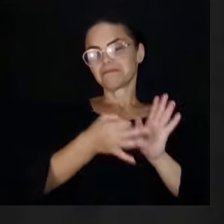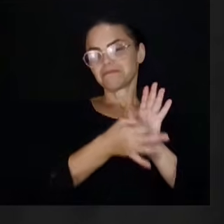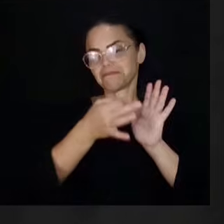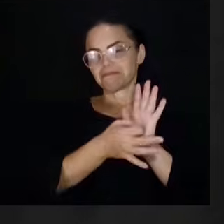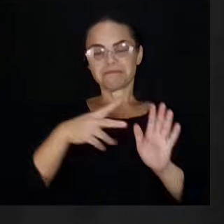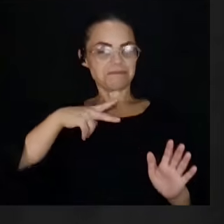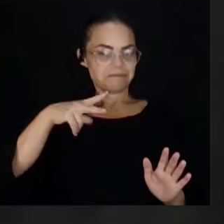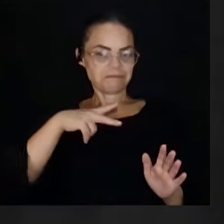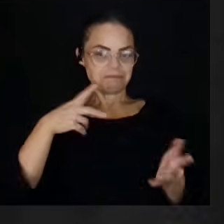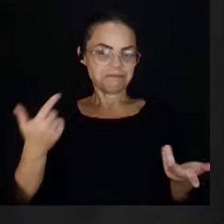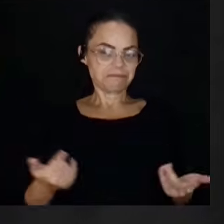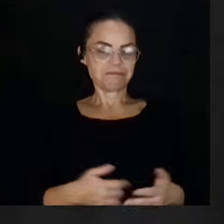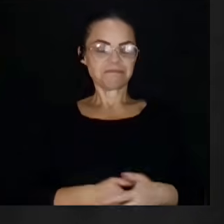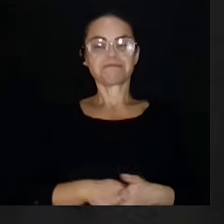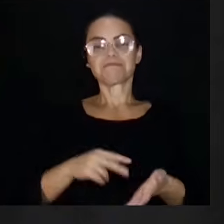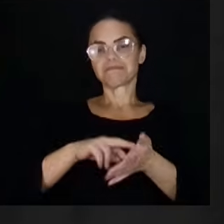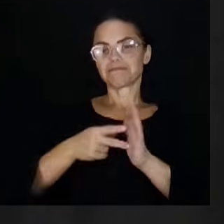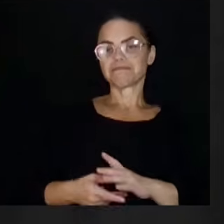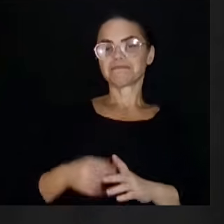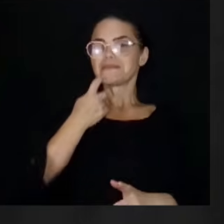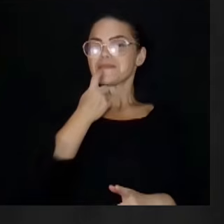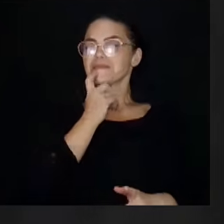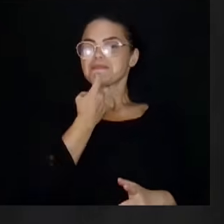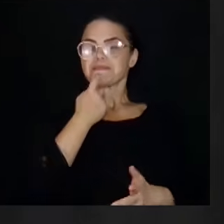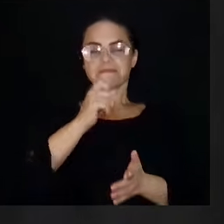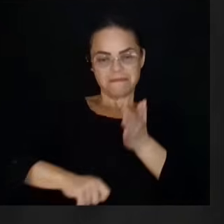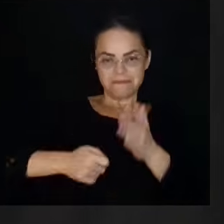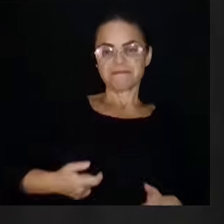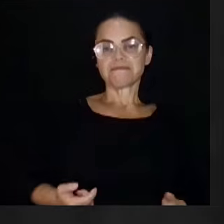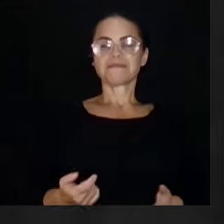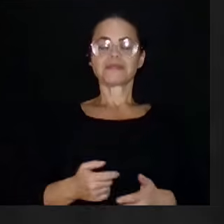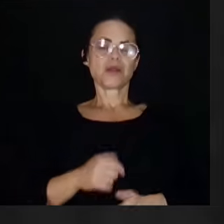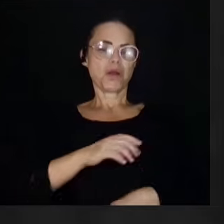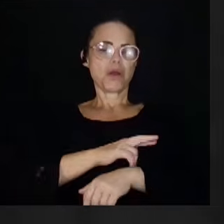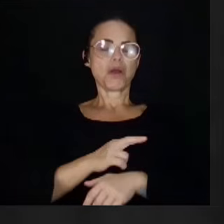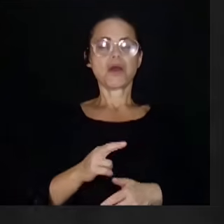quando Campinas assina aí a carta antirracista, quando você tem